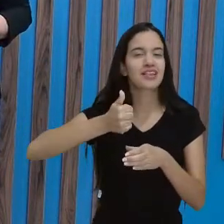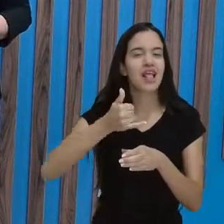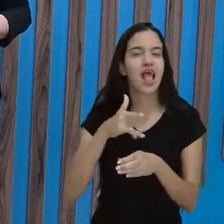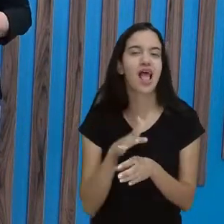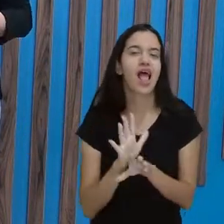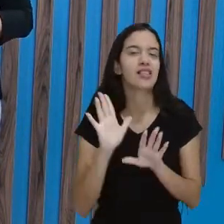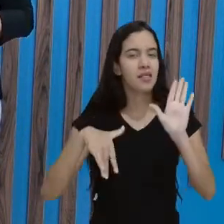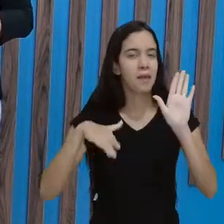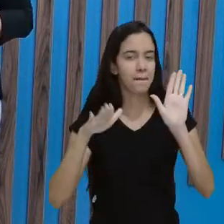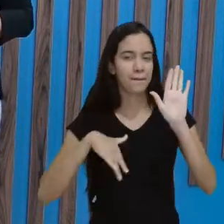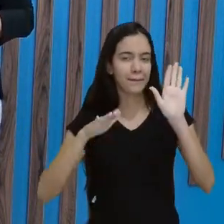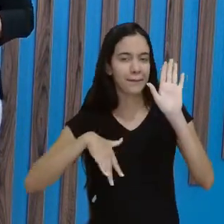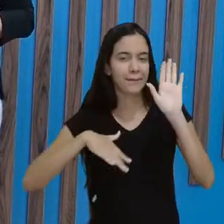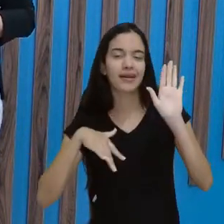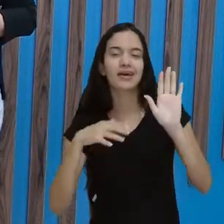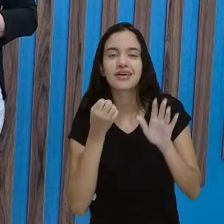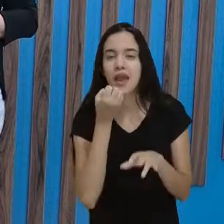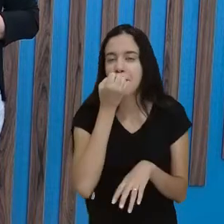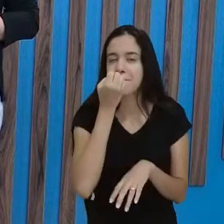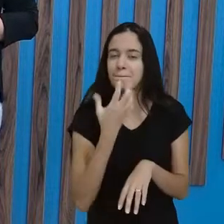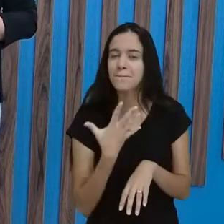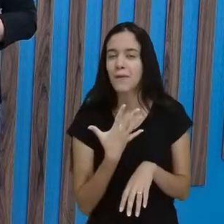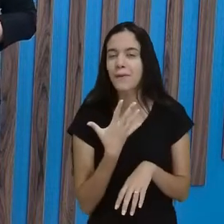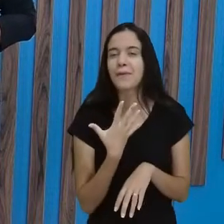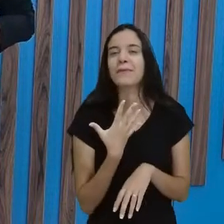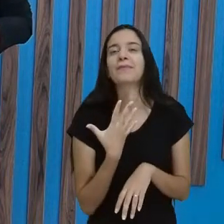praia. É tudo de bom, hein? Com refrigerante geladinho.